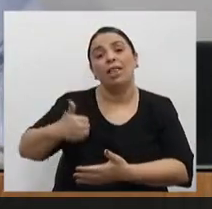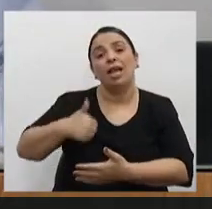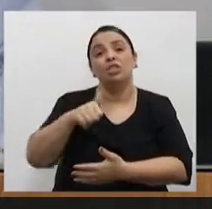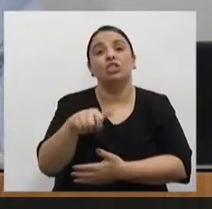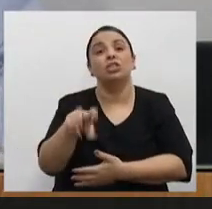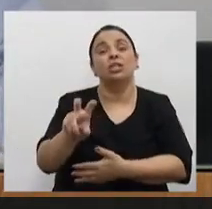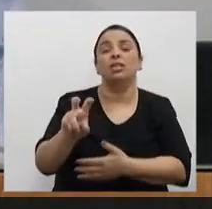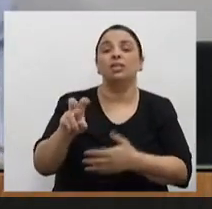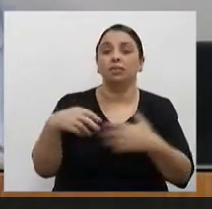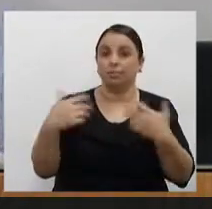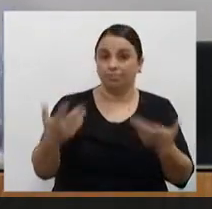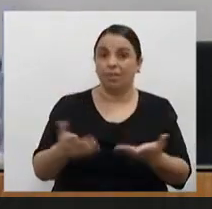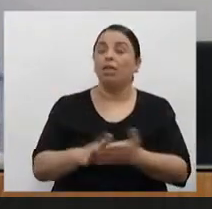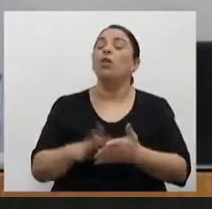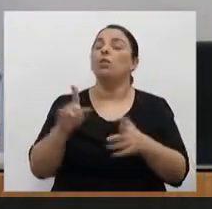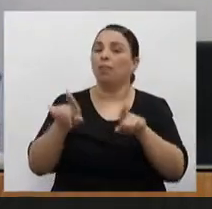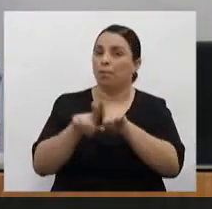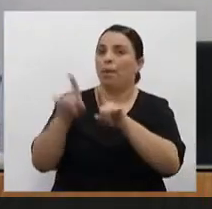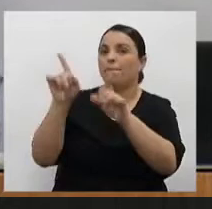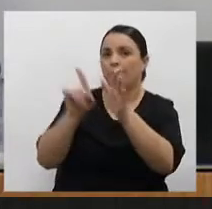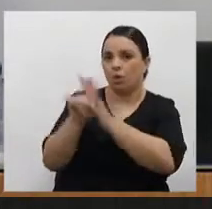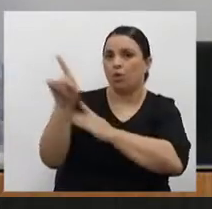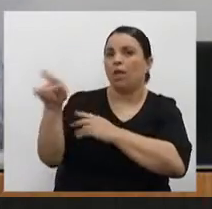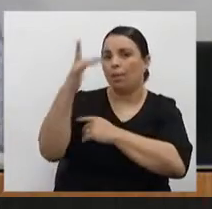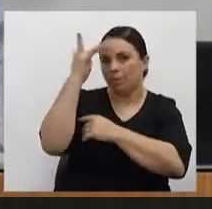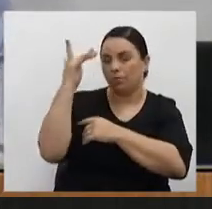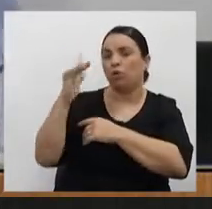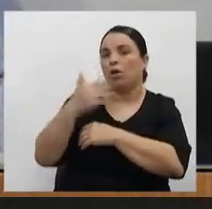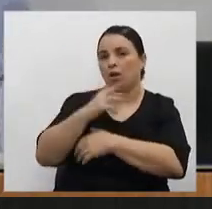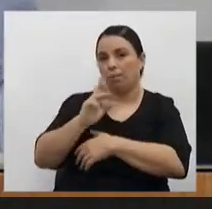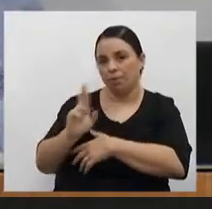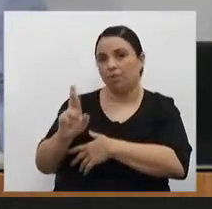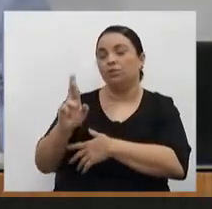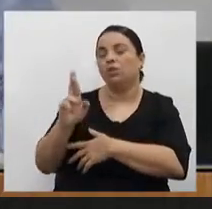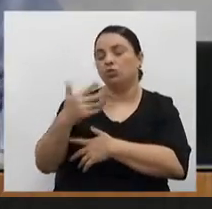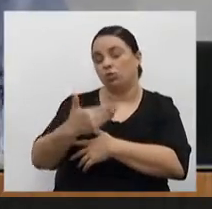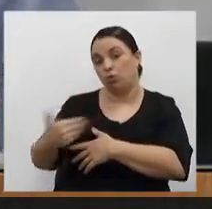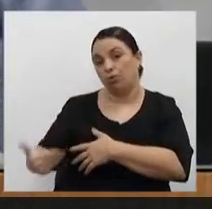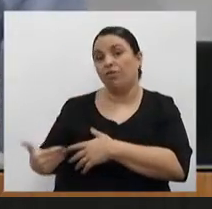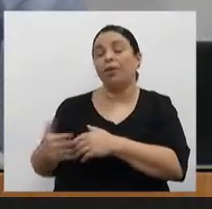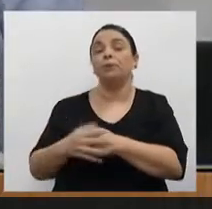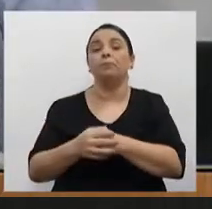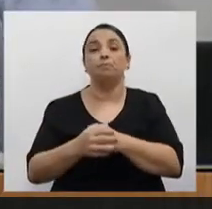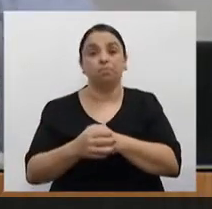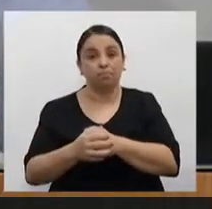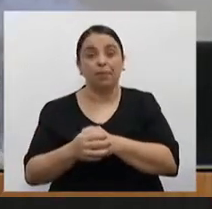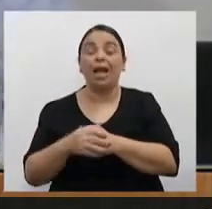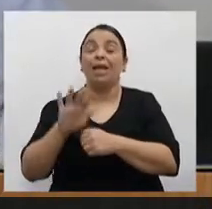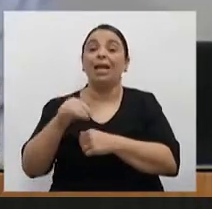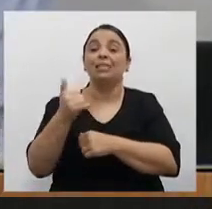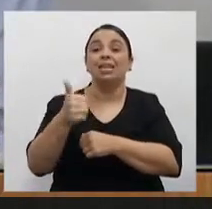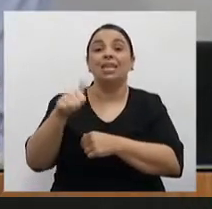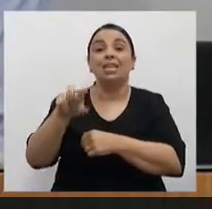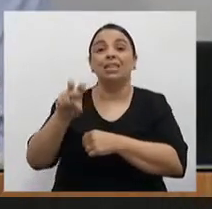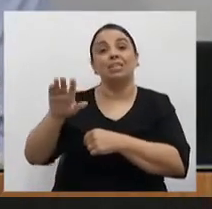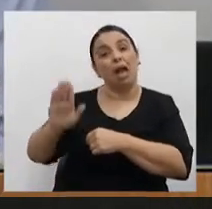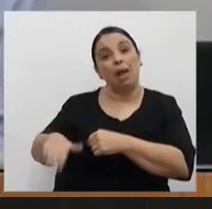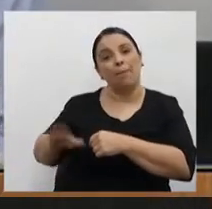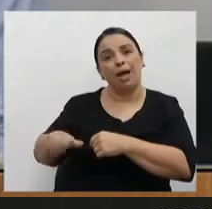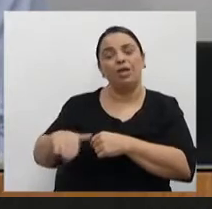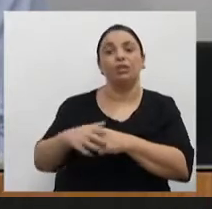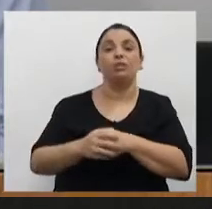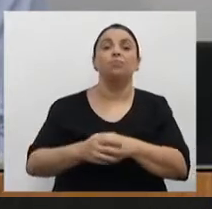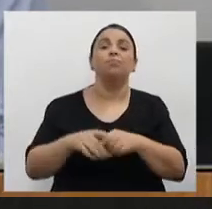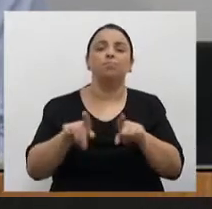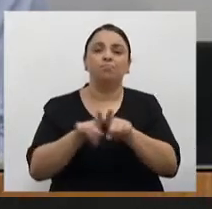previsto, né, essa questão também abaixo de 18 anos. E vou pedir licença a vocês aqui dois minutinhos, só para a gente